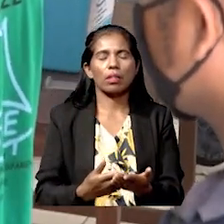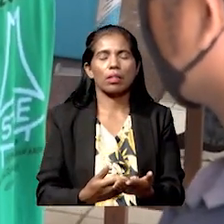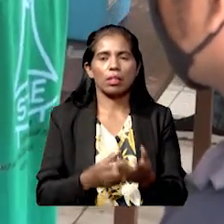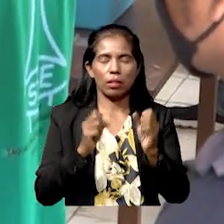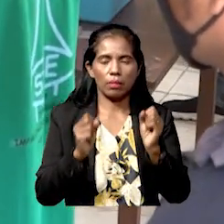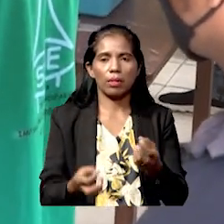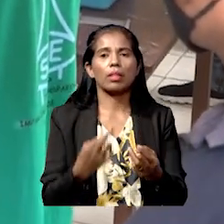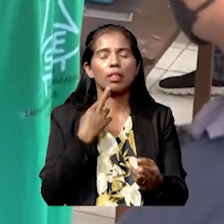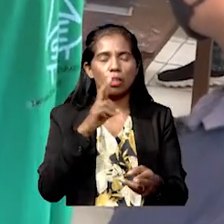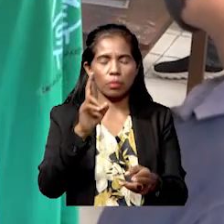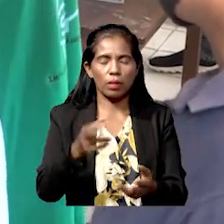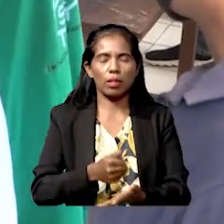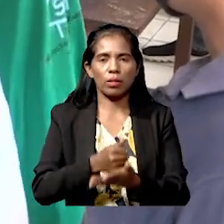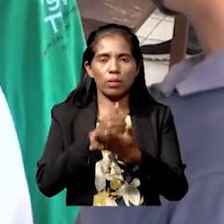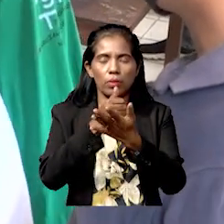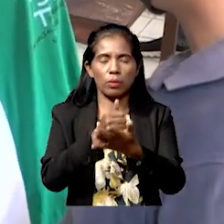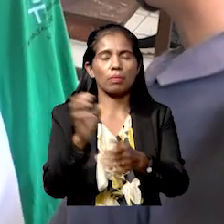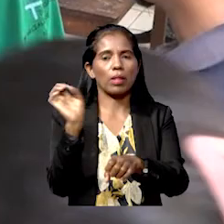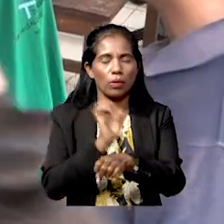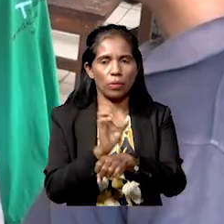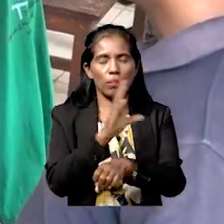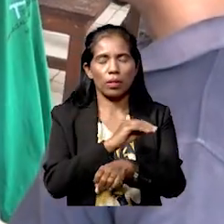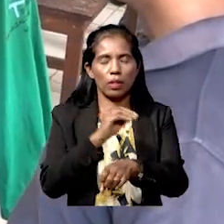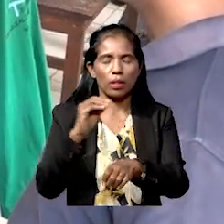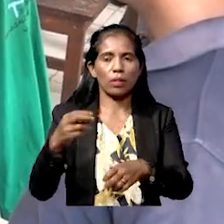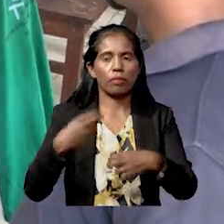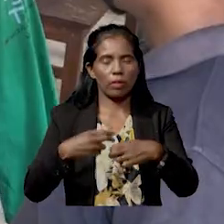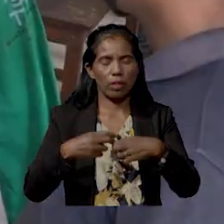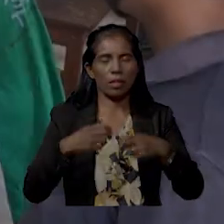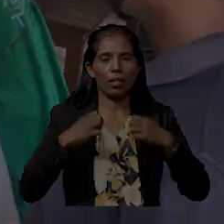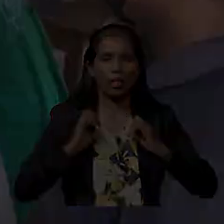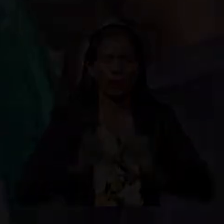ba crisi humanitaria no sosial ekonomia iharelaran. Clementino Maya, ZMN.